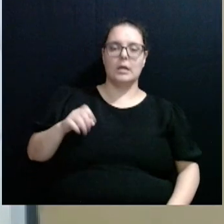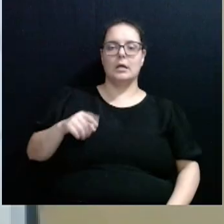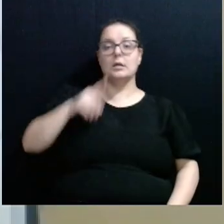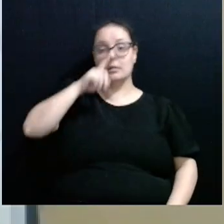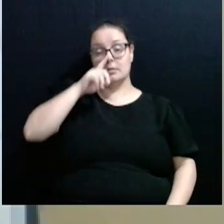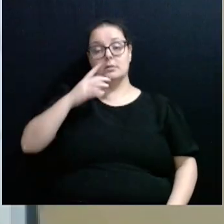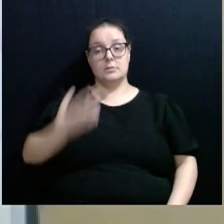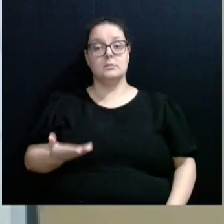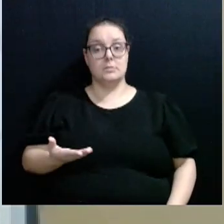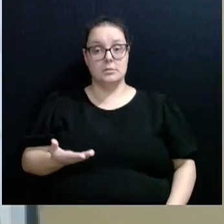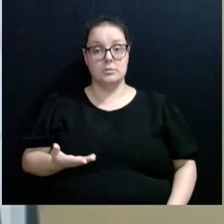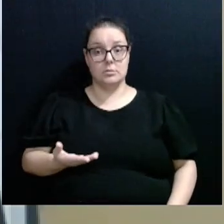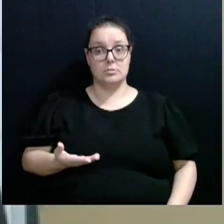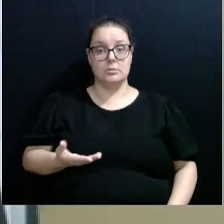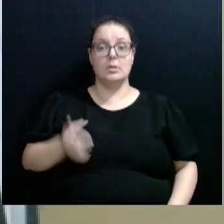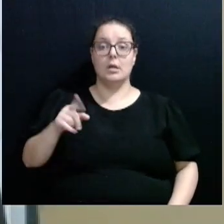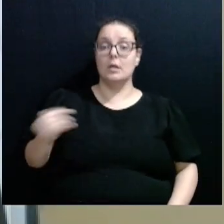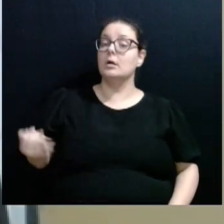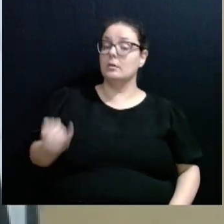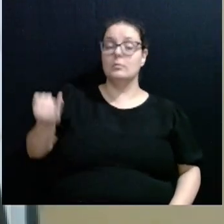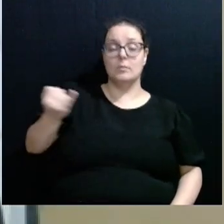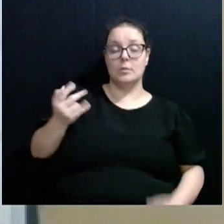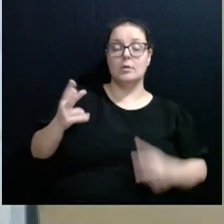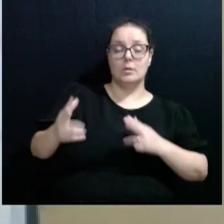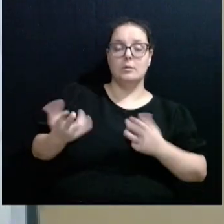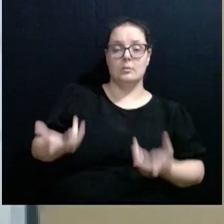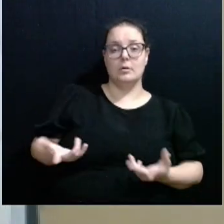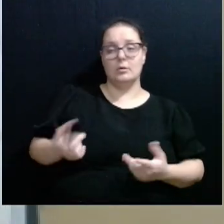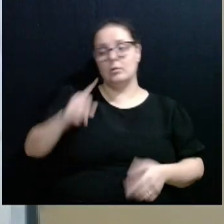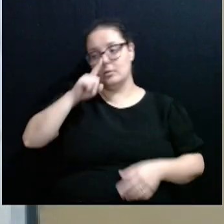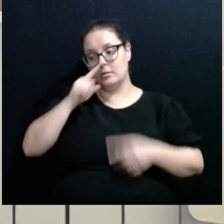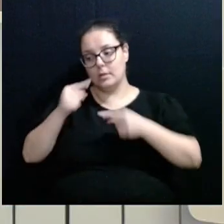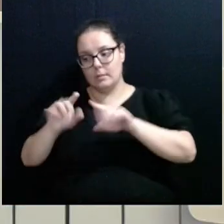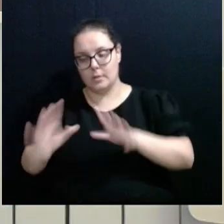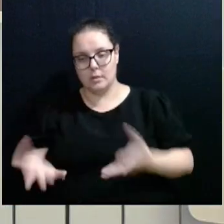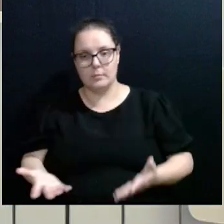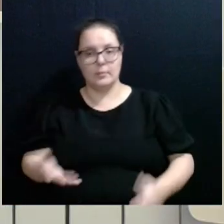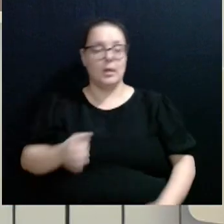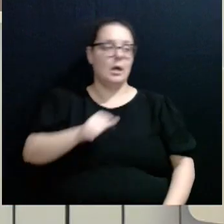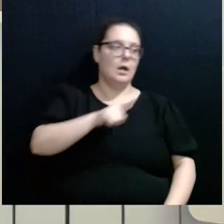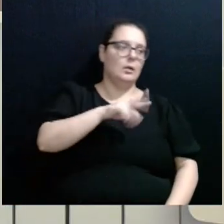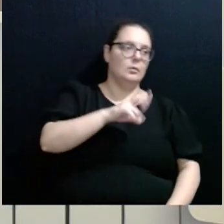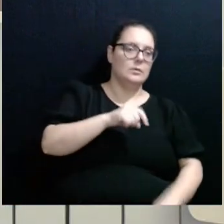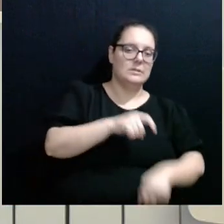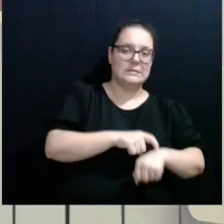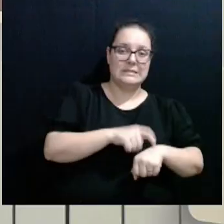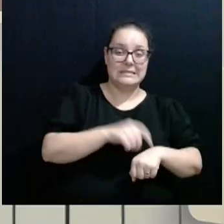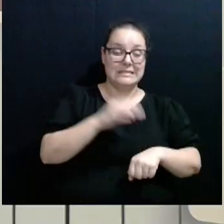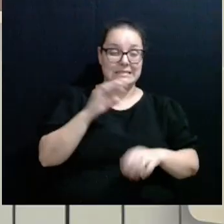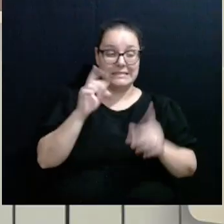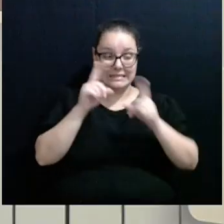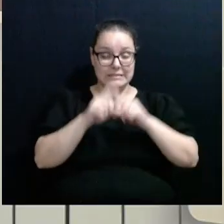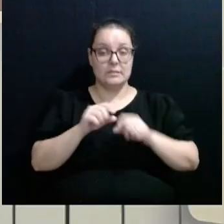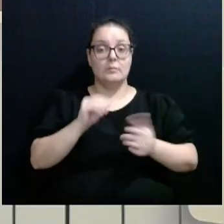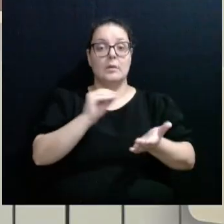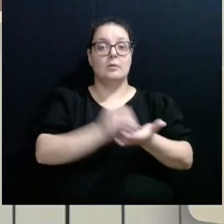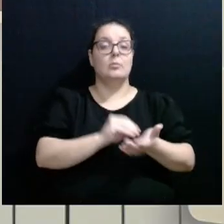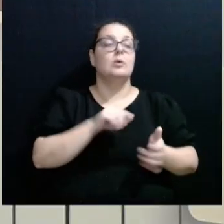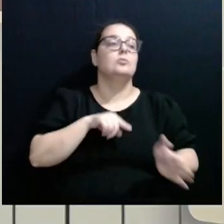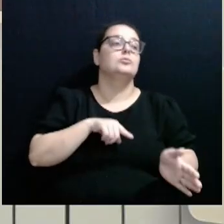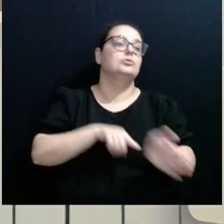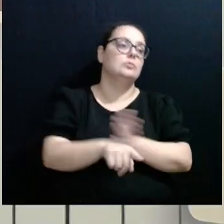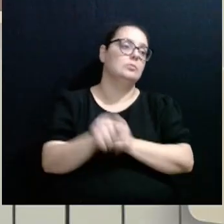a importância é a mesma. Luiz, eu já estou com o meu tempo escasso, mas eu vou fazer uma última pergunta para você.